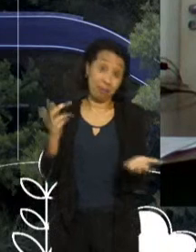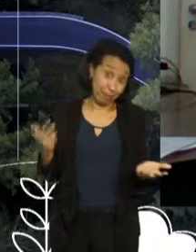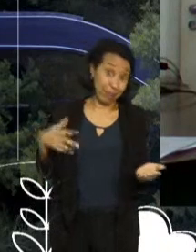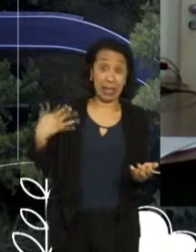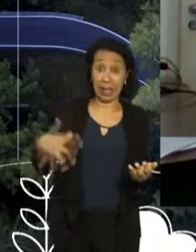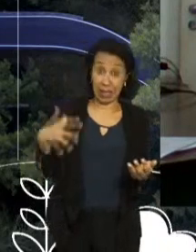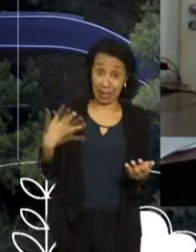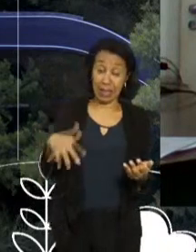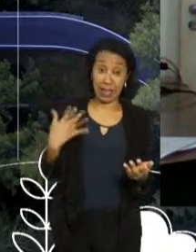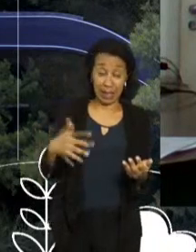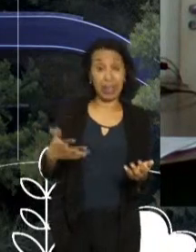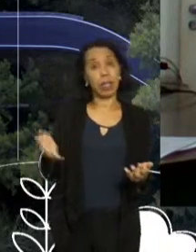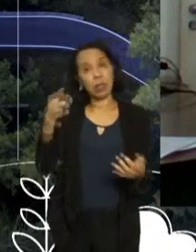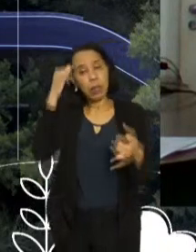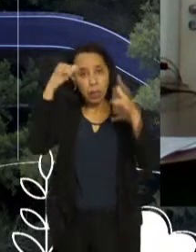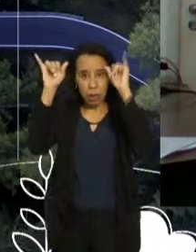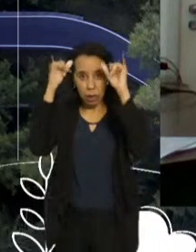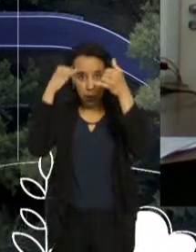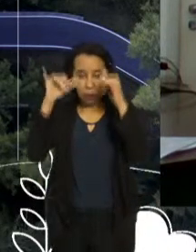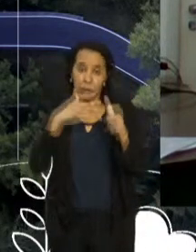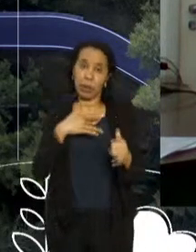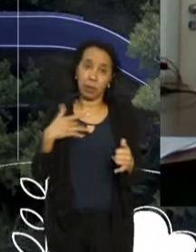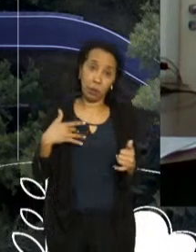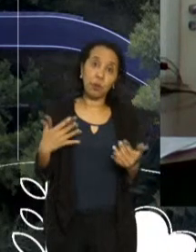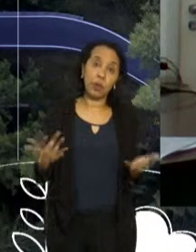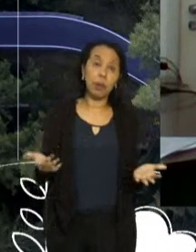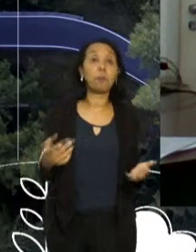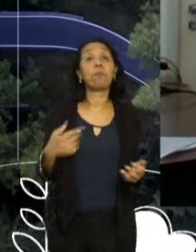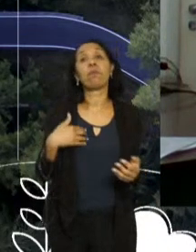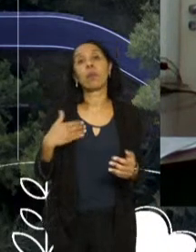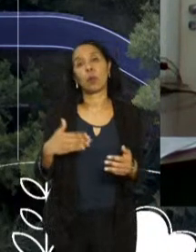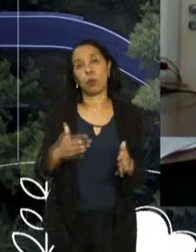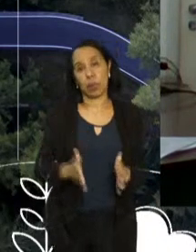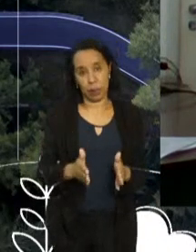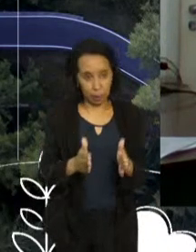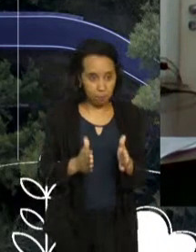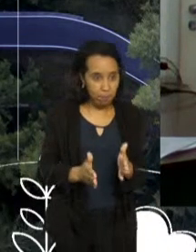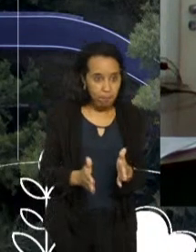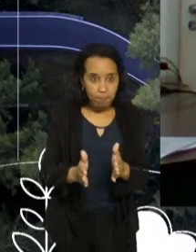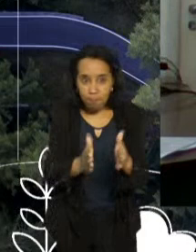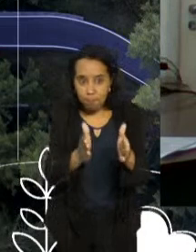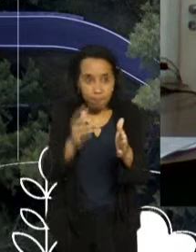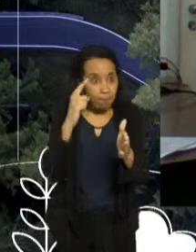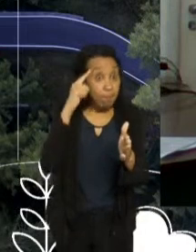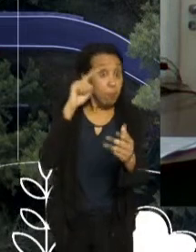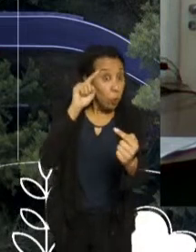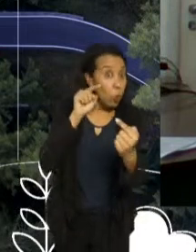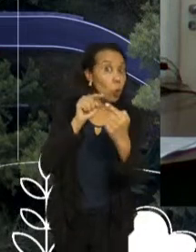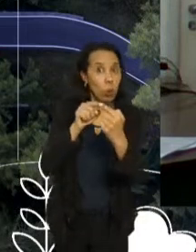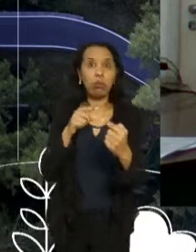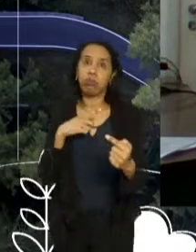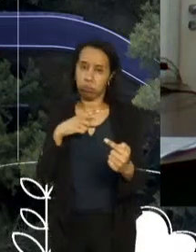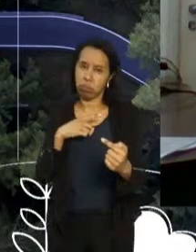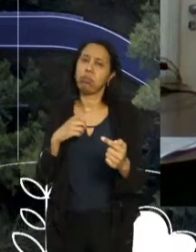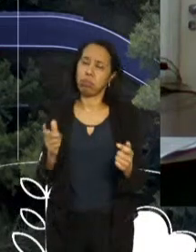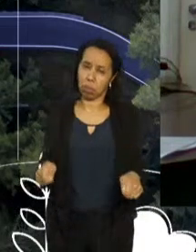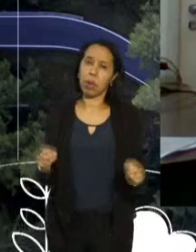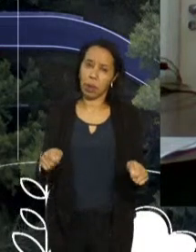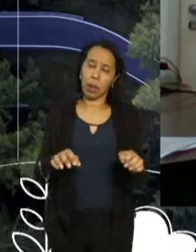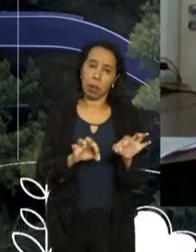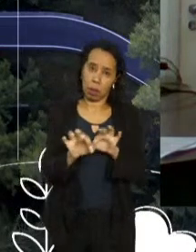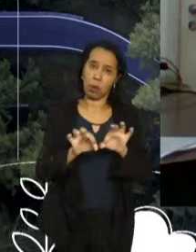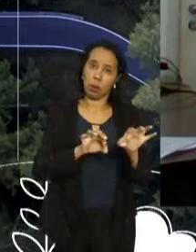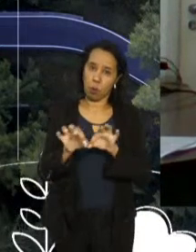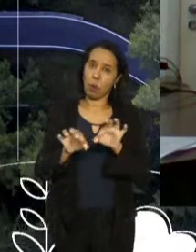né? Além de evitar dano e sofrimento. Então, nós caminhamos muito, estamos numa estratégia